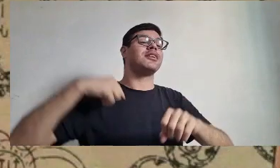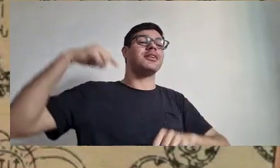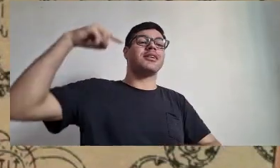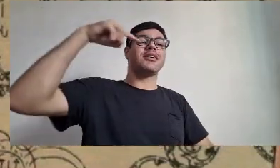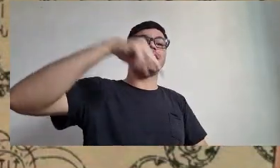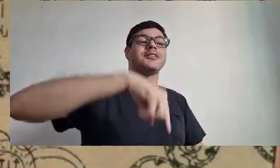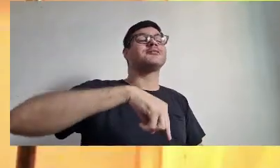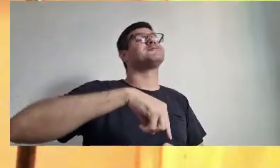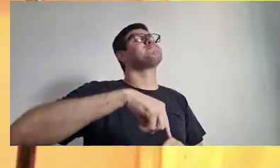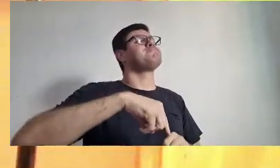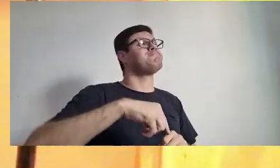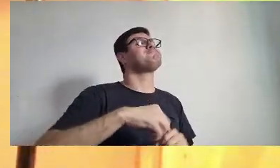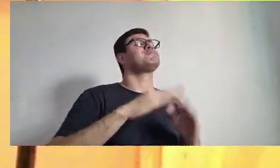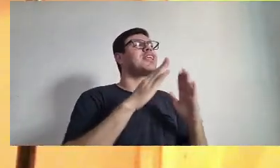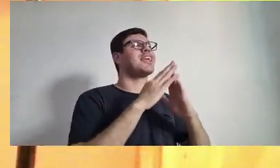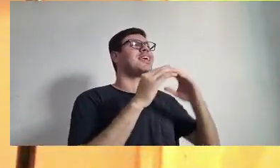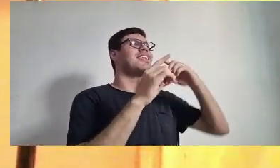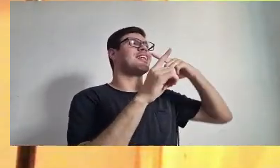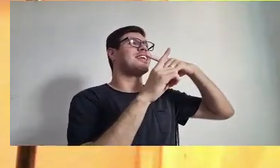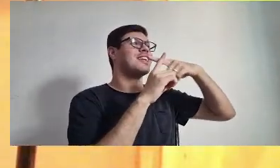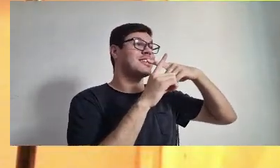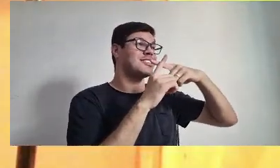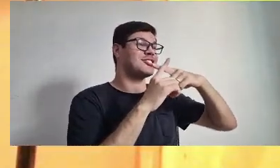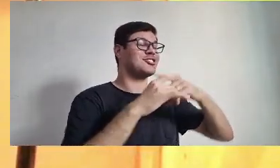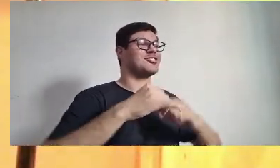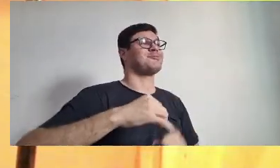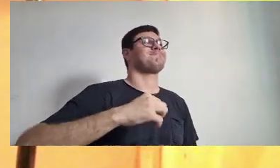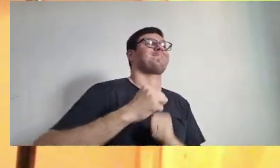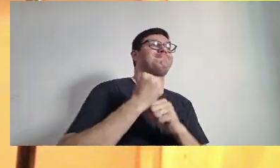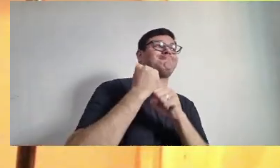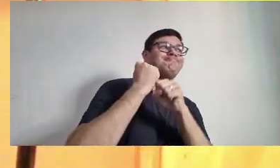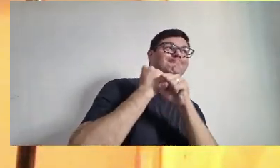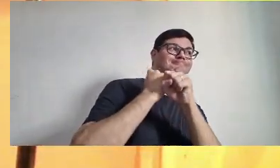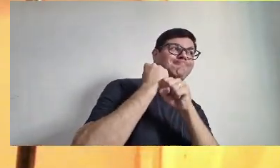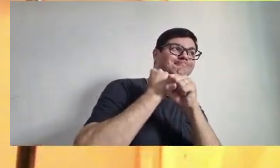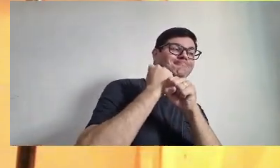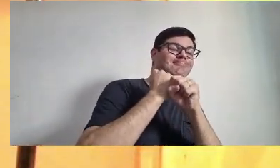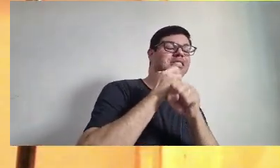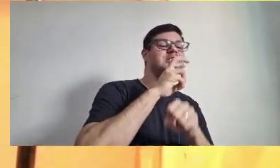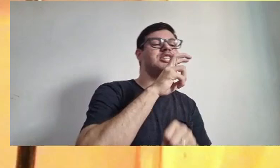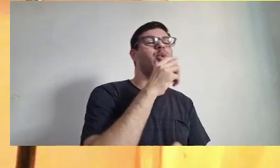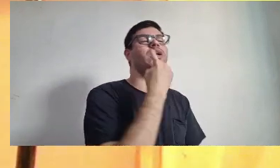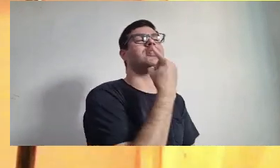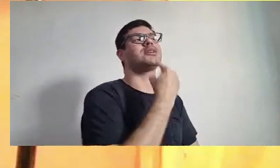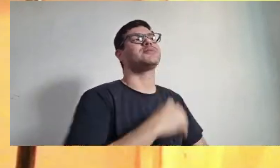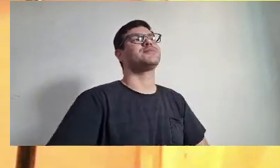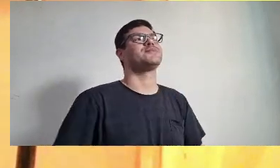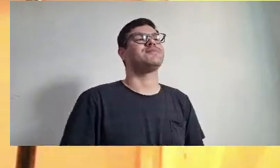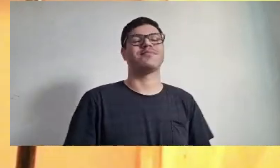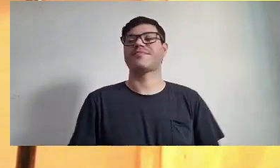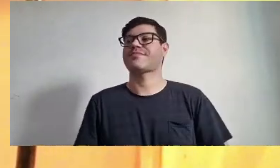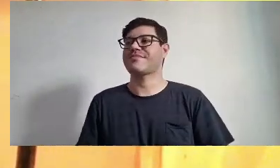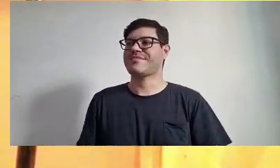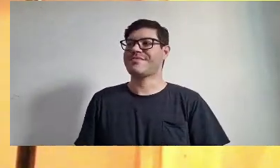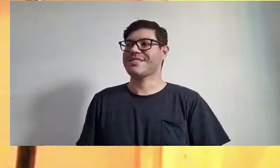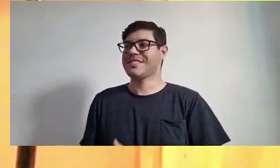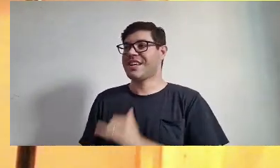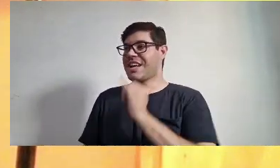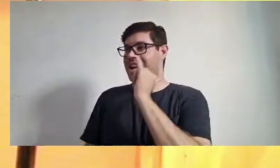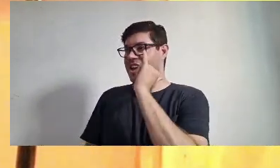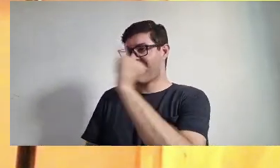anos. E para avisar a sua esposa, que era de lá, nós vamos para Araras. Aceitou